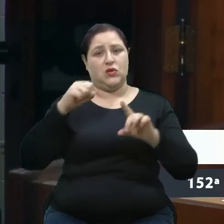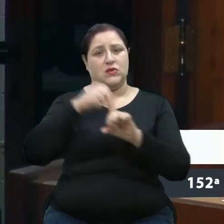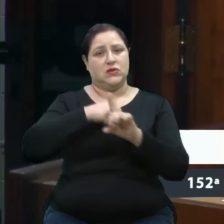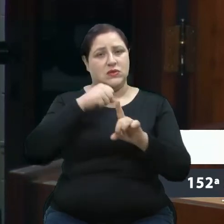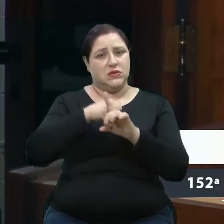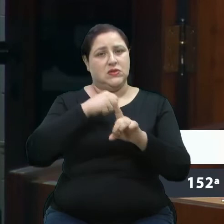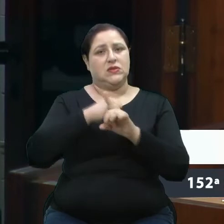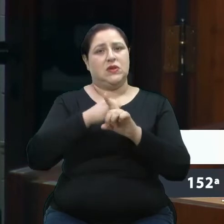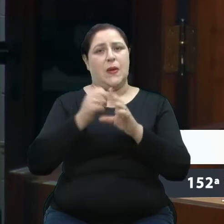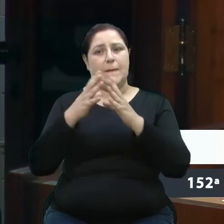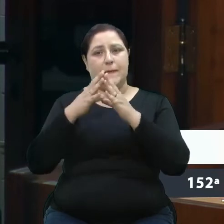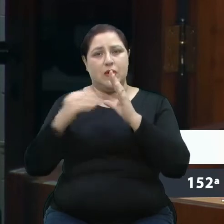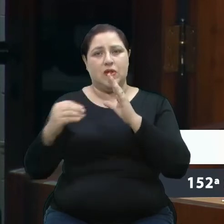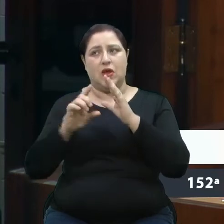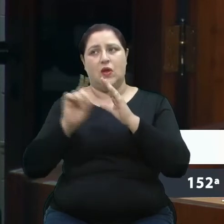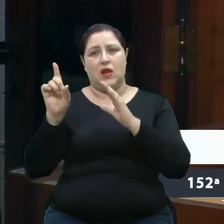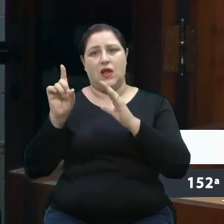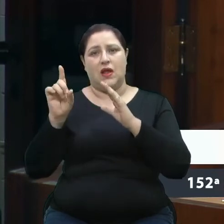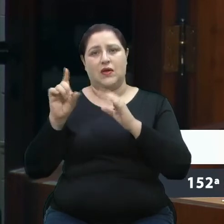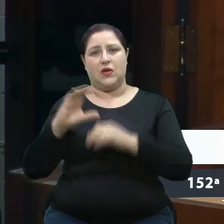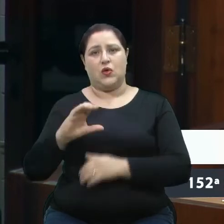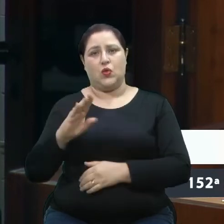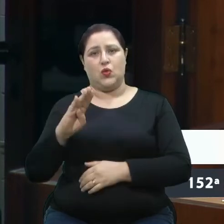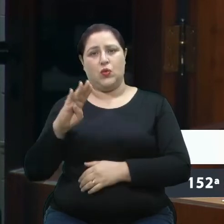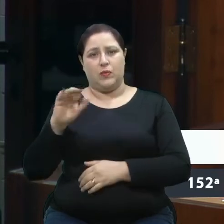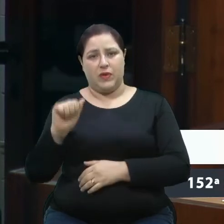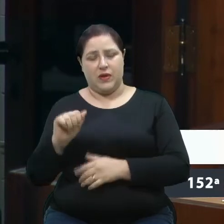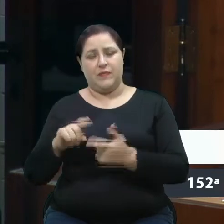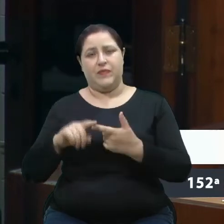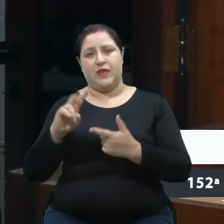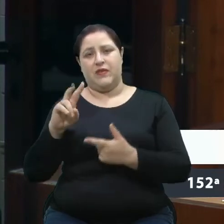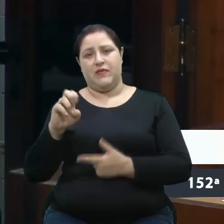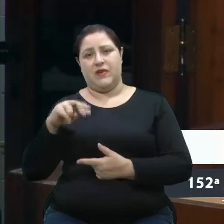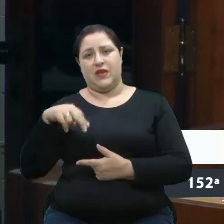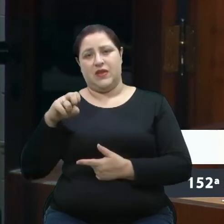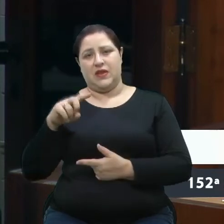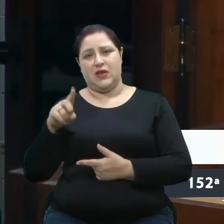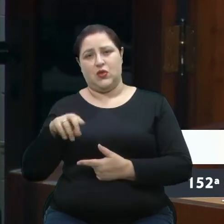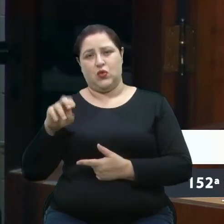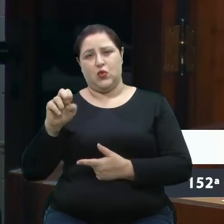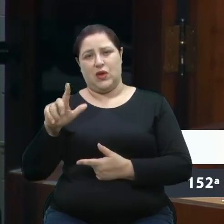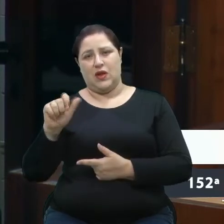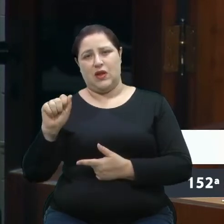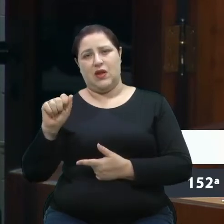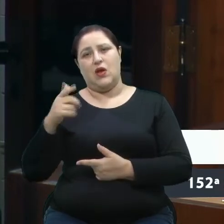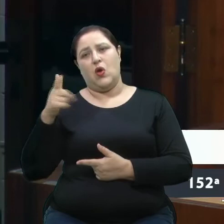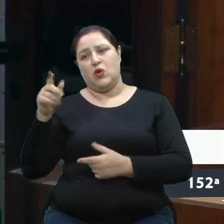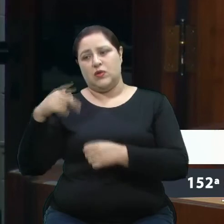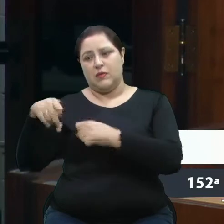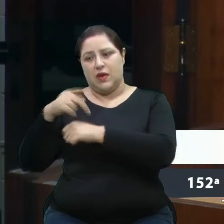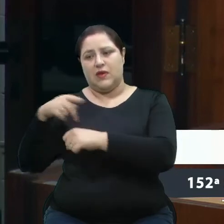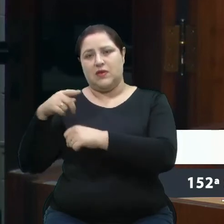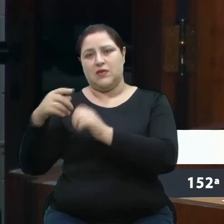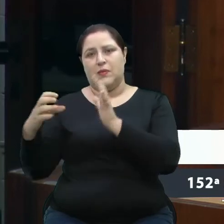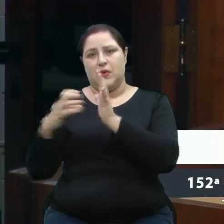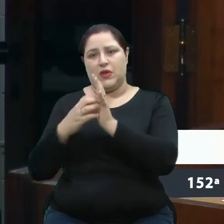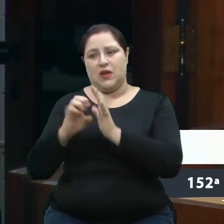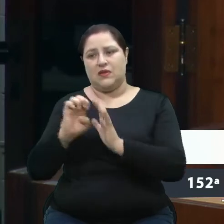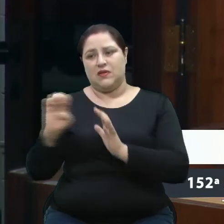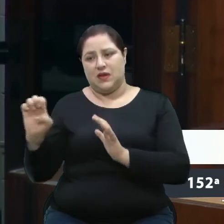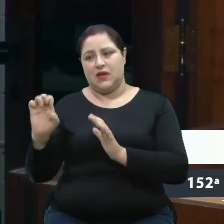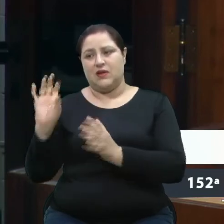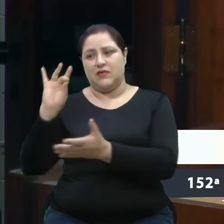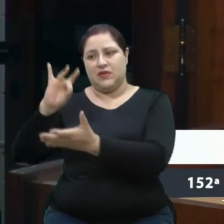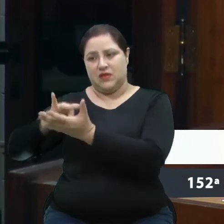na Venezuela, em Cuba, na Nicarágua e em outros países onde o modelo econômico da esquerda foi implementado com sucesso não